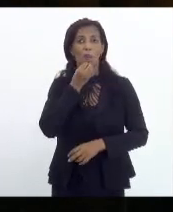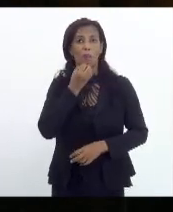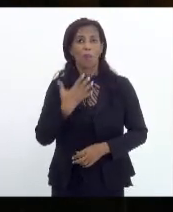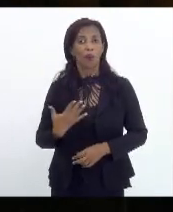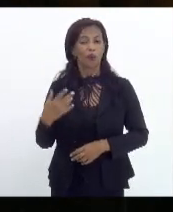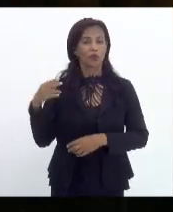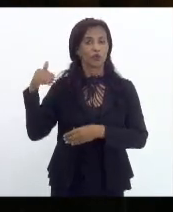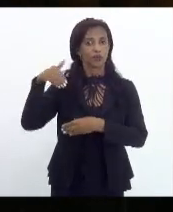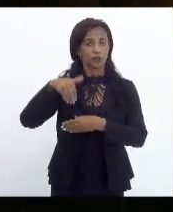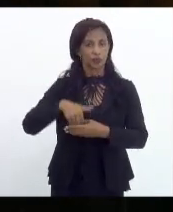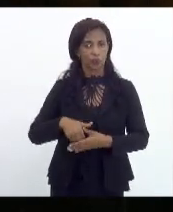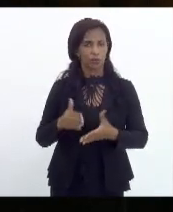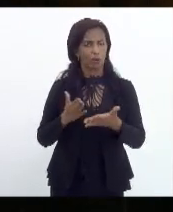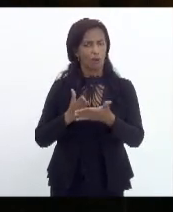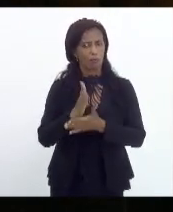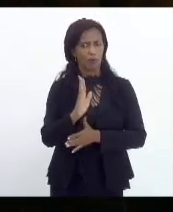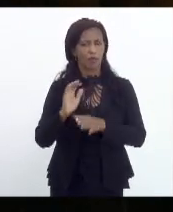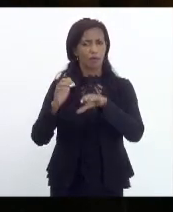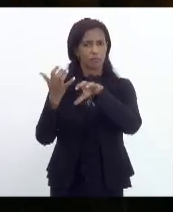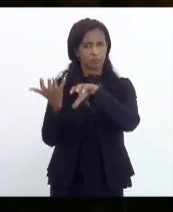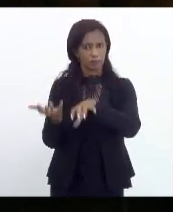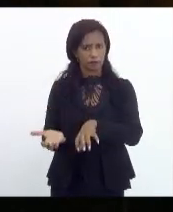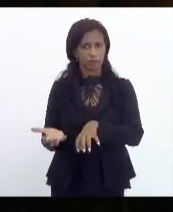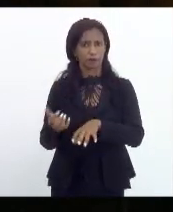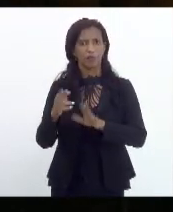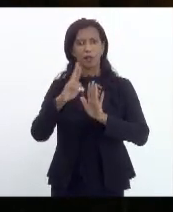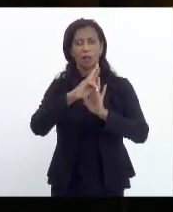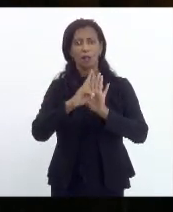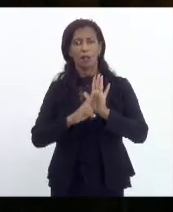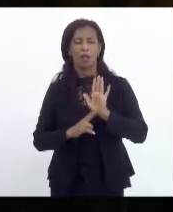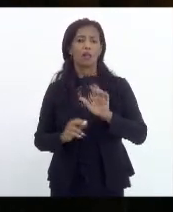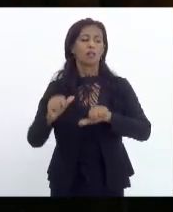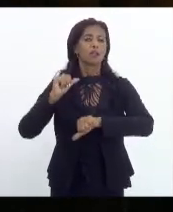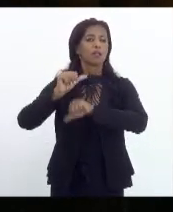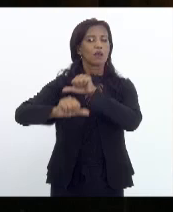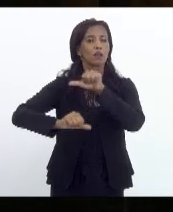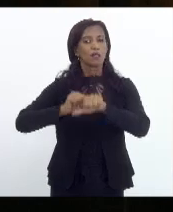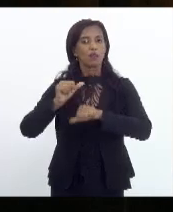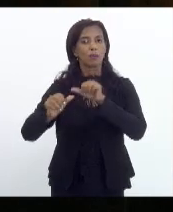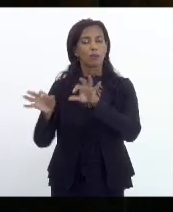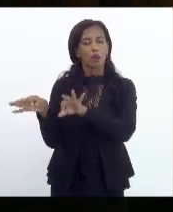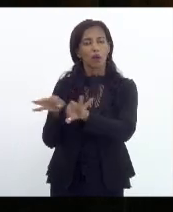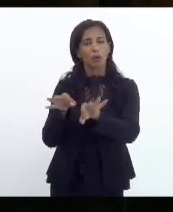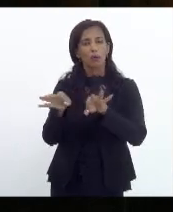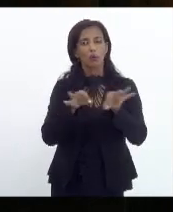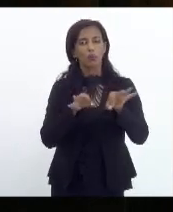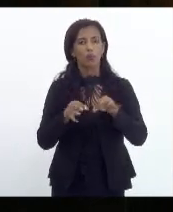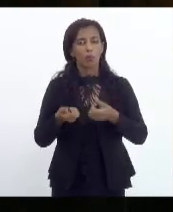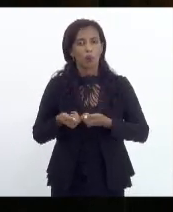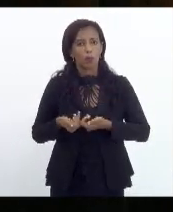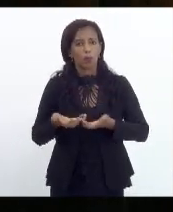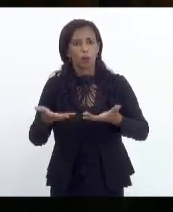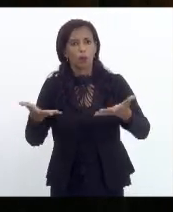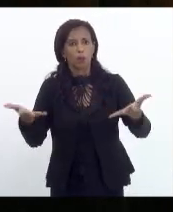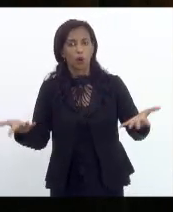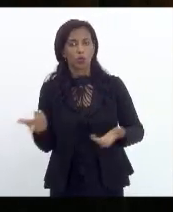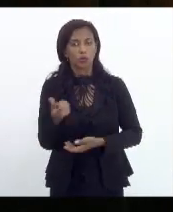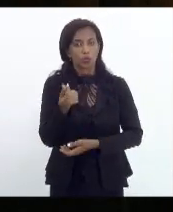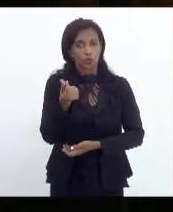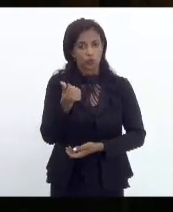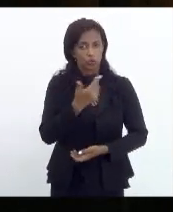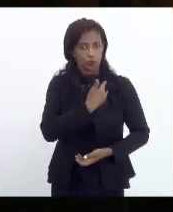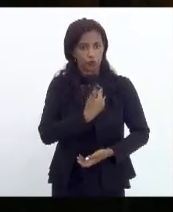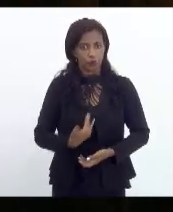voto né então aprovada no Congresso a regra que muda a forma de distribuição do dinheiro